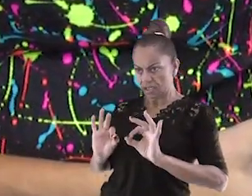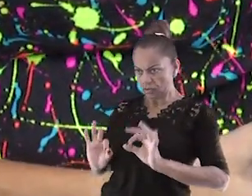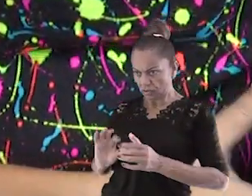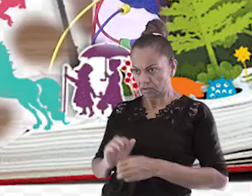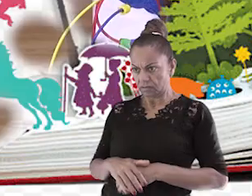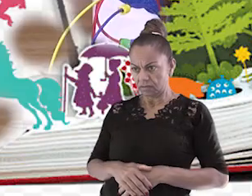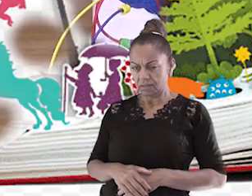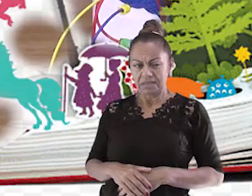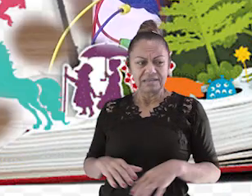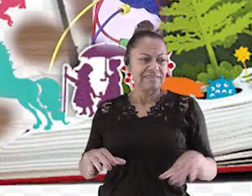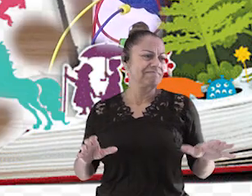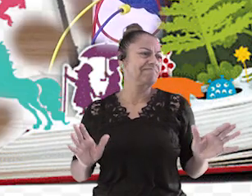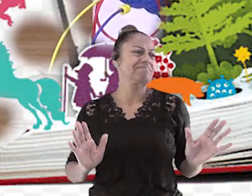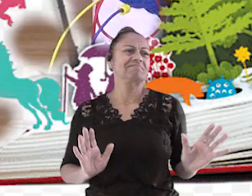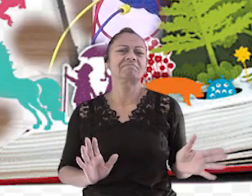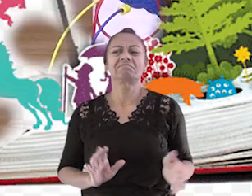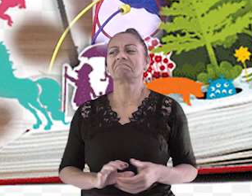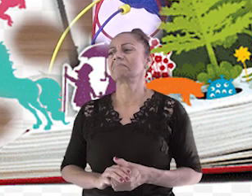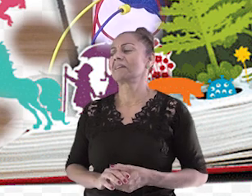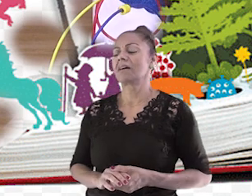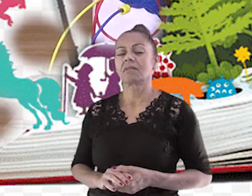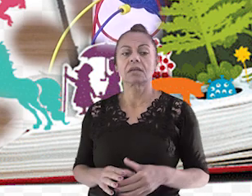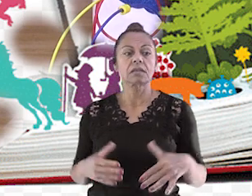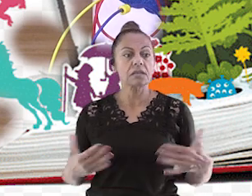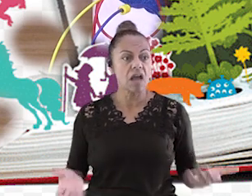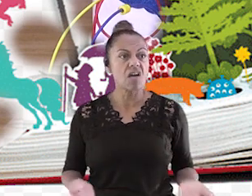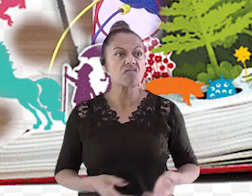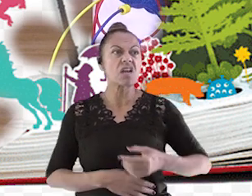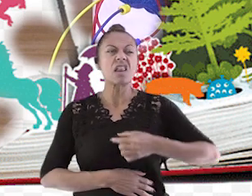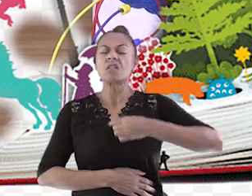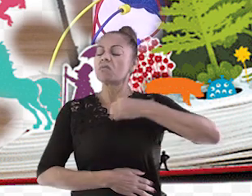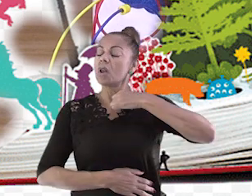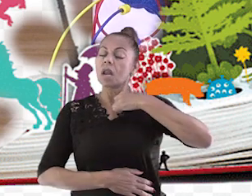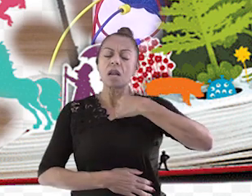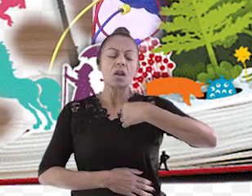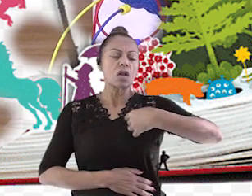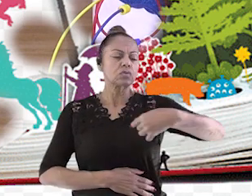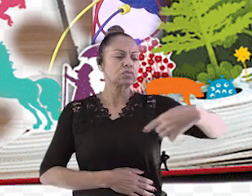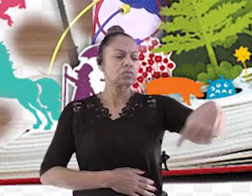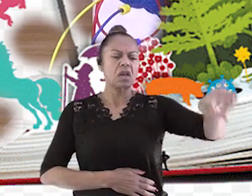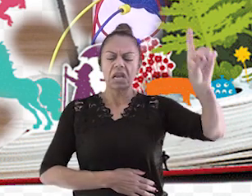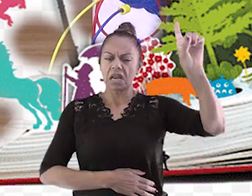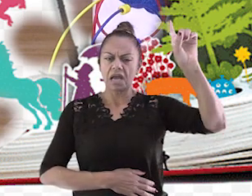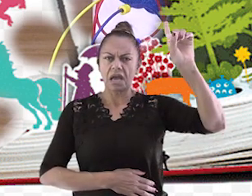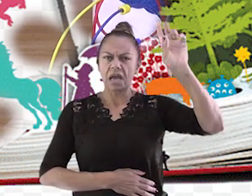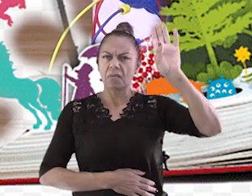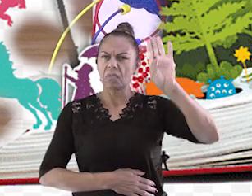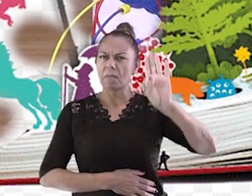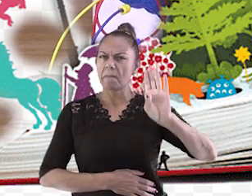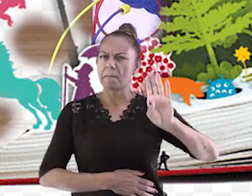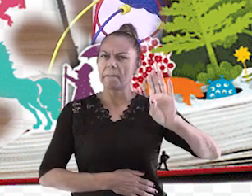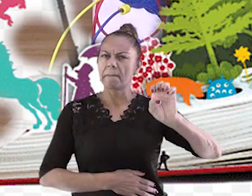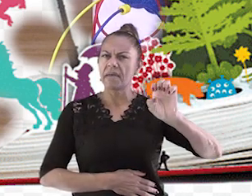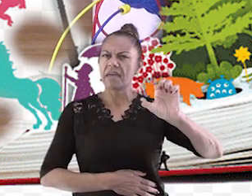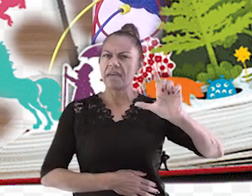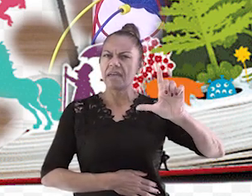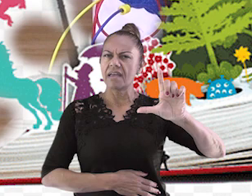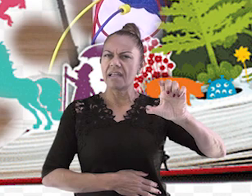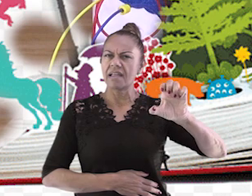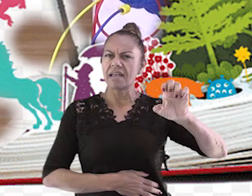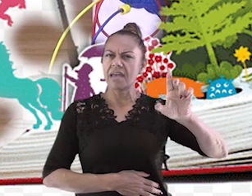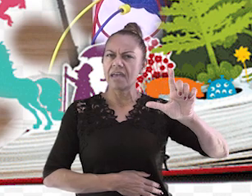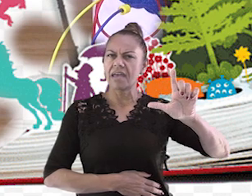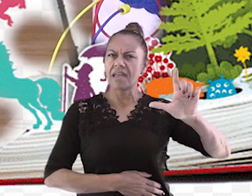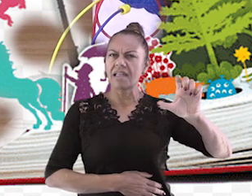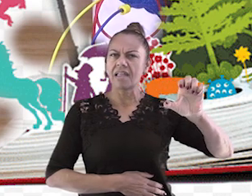Beleléu. Quando você perde alguma coisa e não consegue encontrar, pode ter certeza.